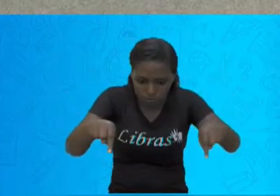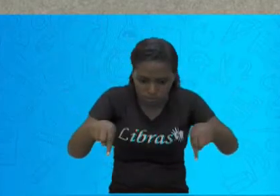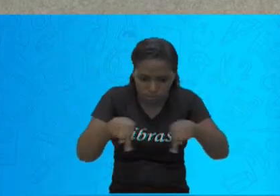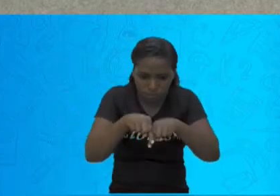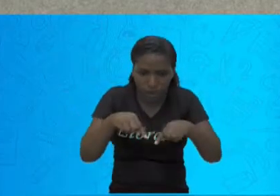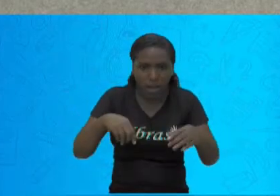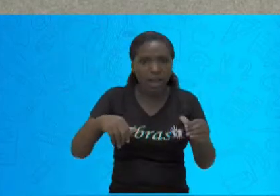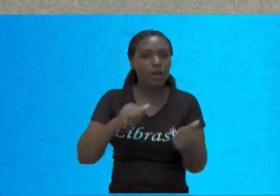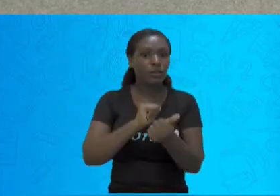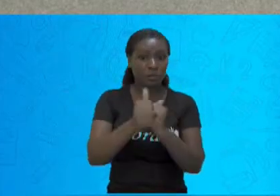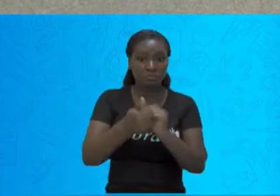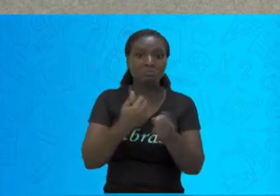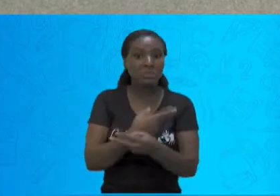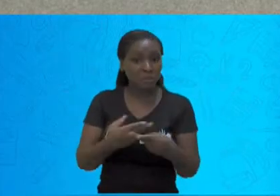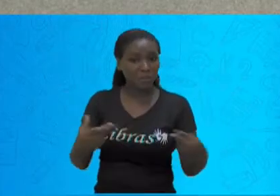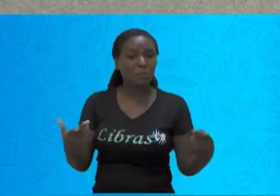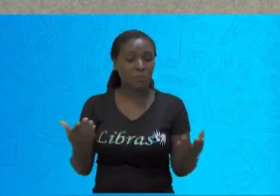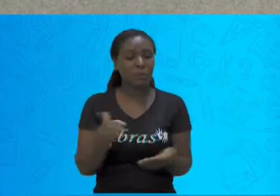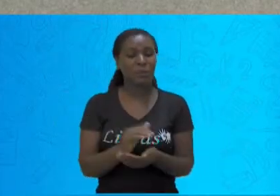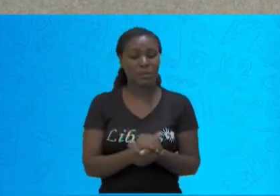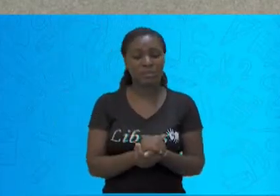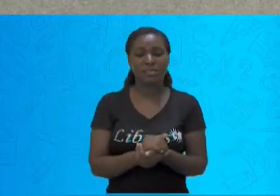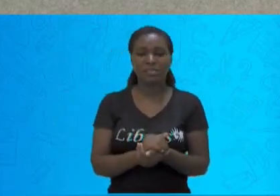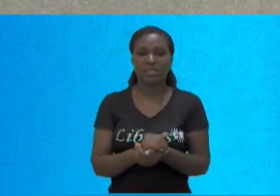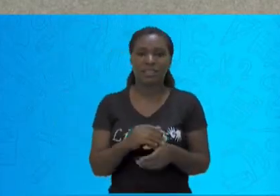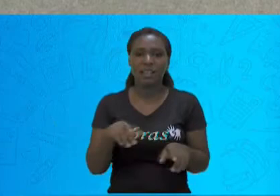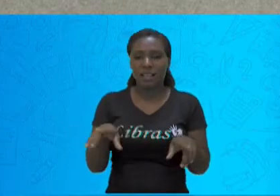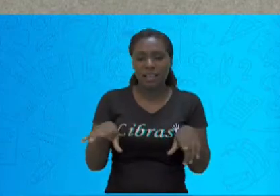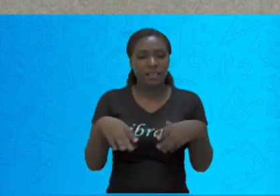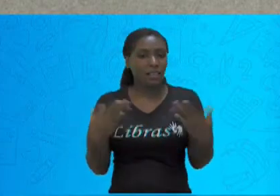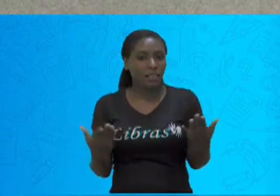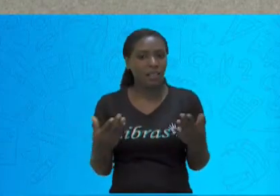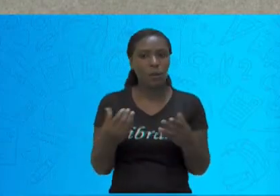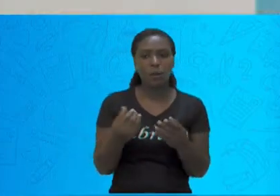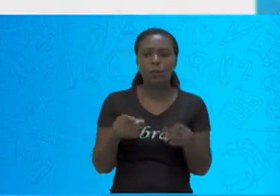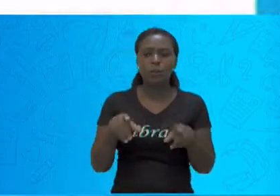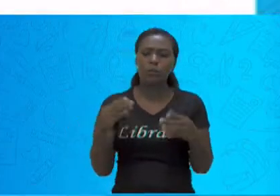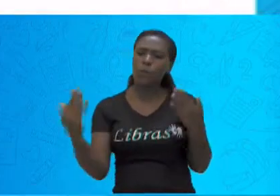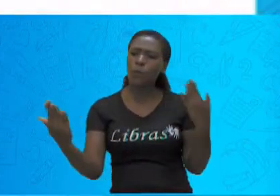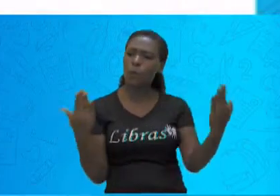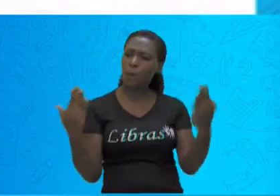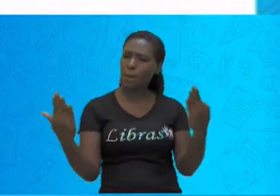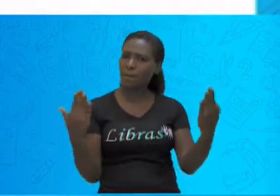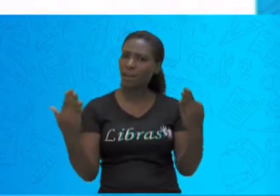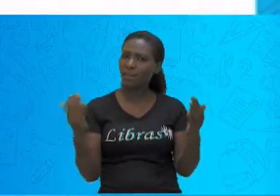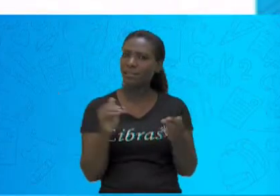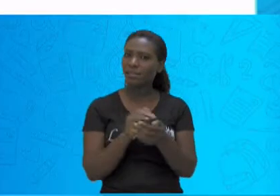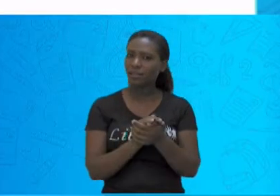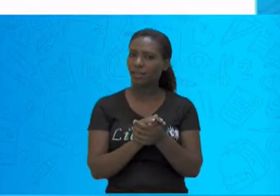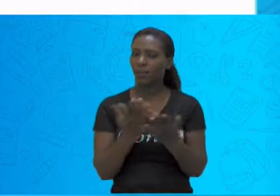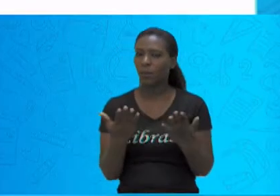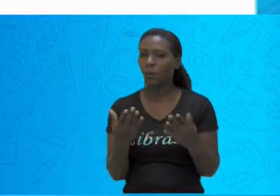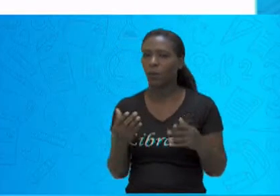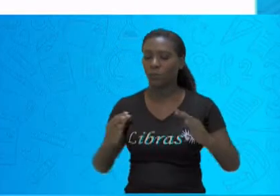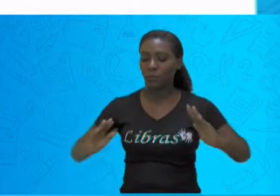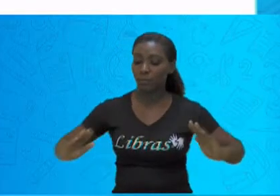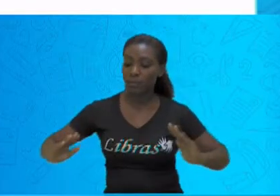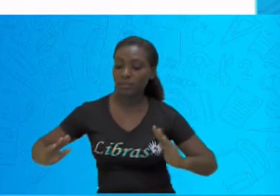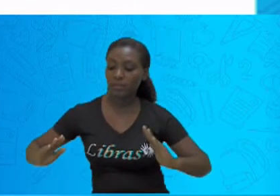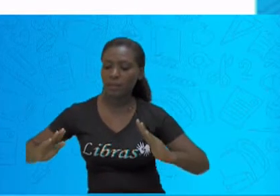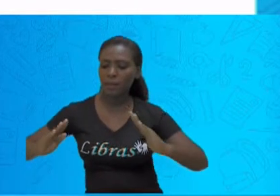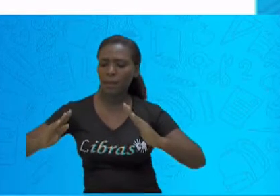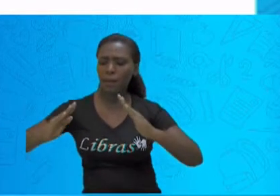similaridade das pirâmides, porque as pirâmides eram feitas para cultuar os deuses,